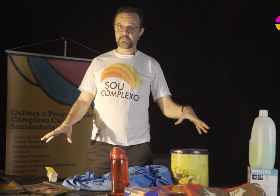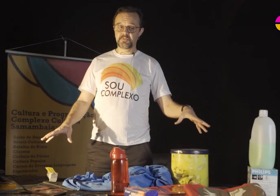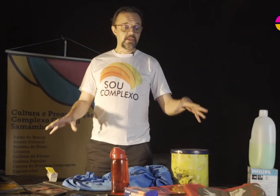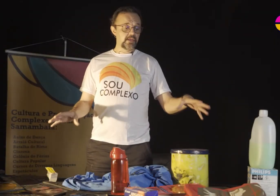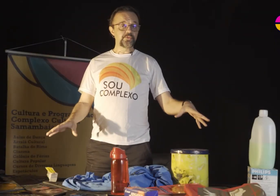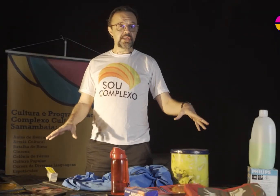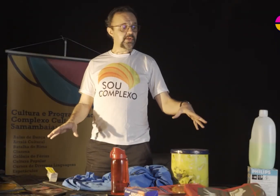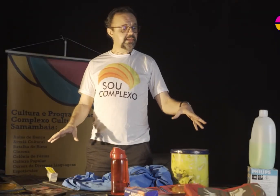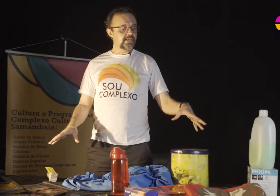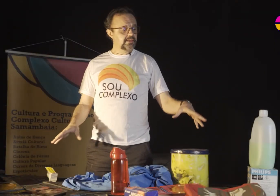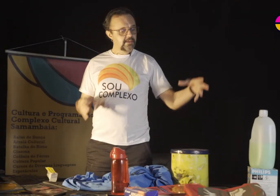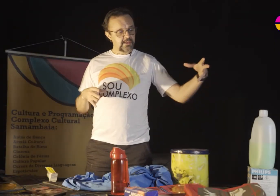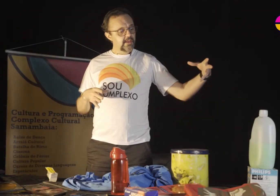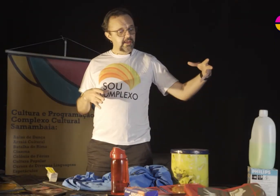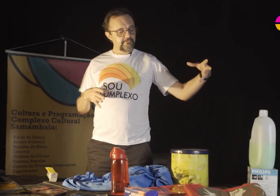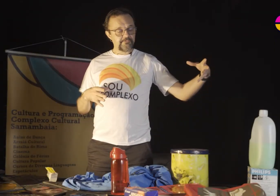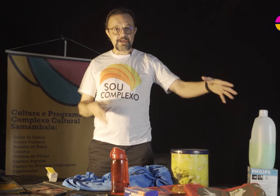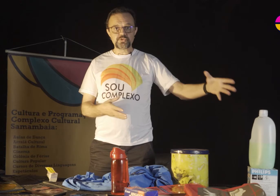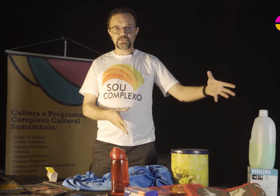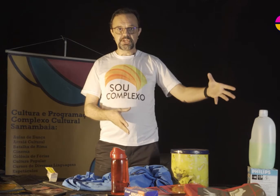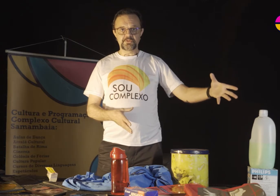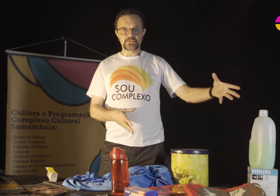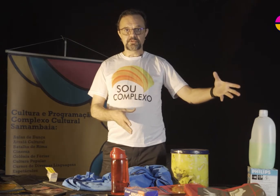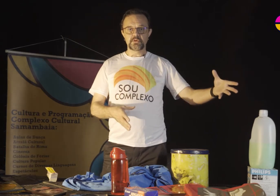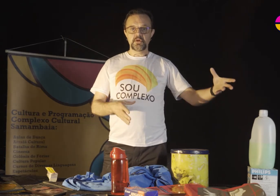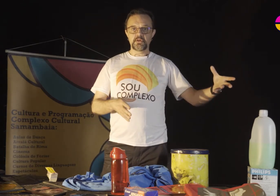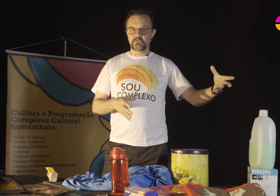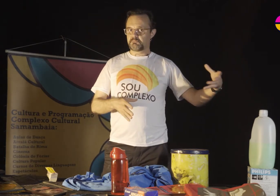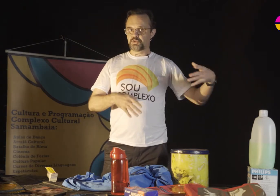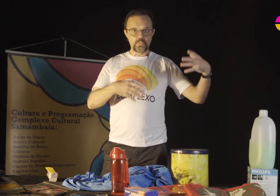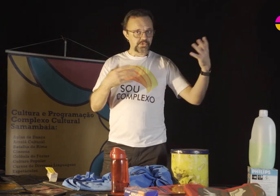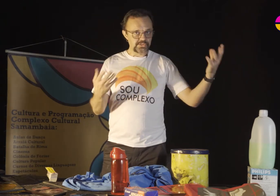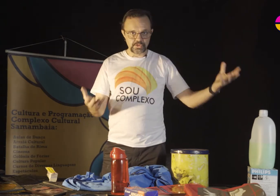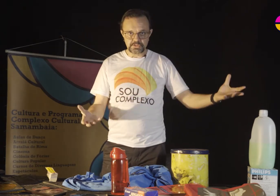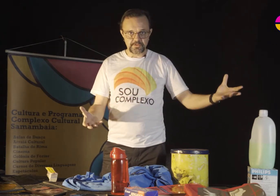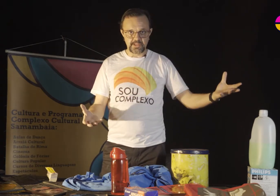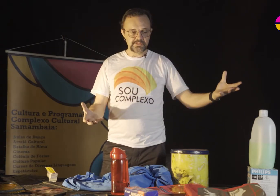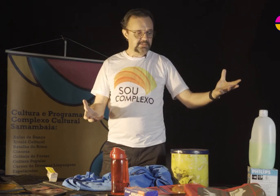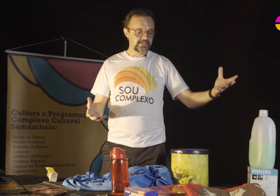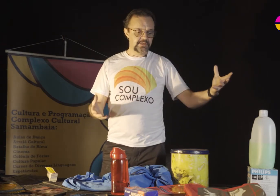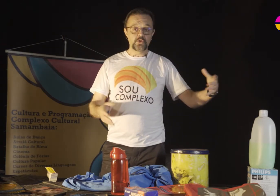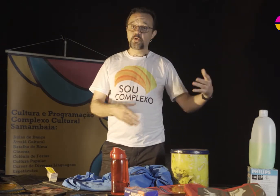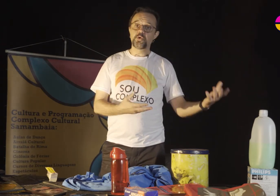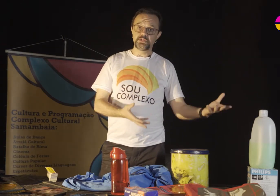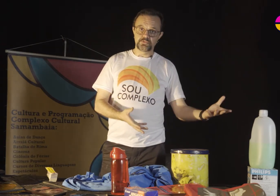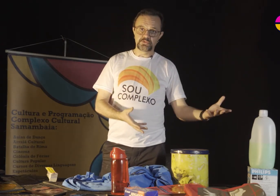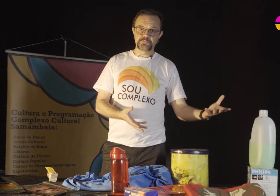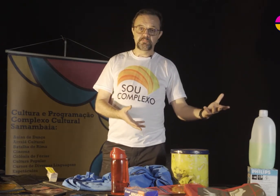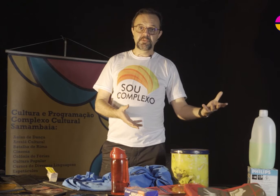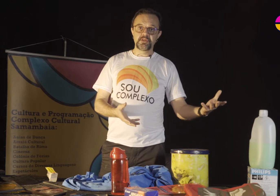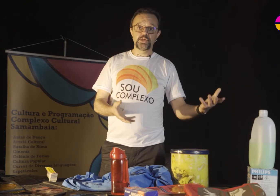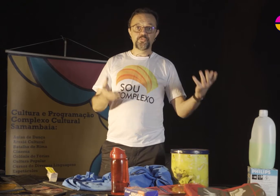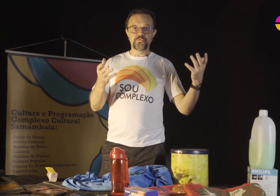experimentos. Eu tenho aqui vários objetos de composições diferentes,